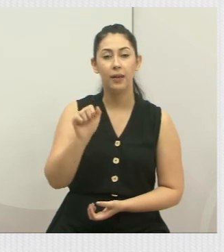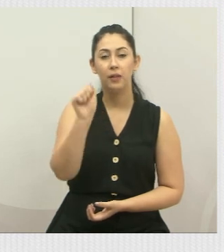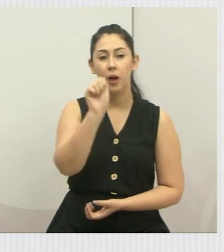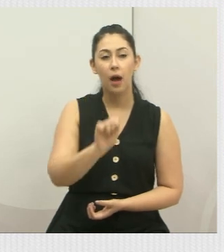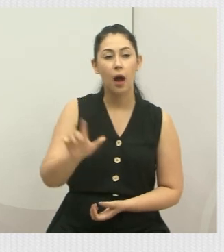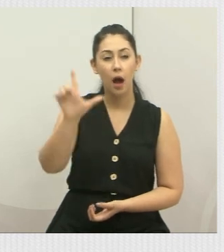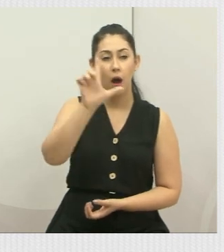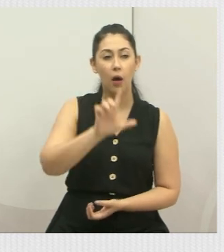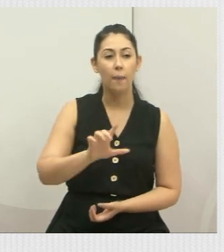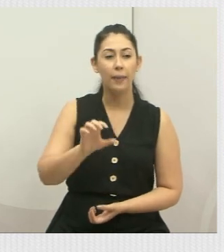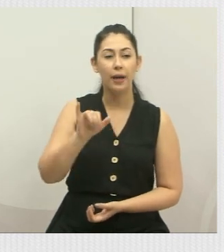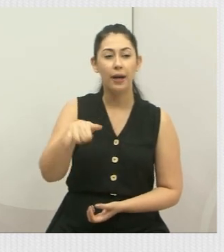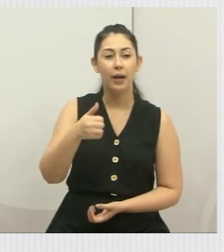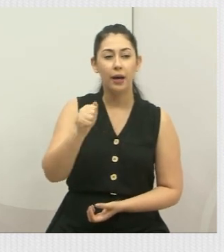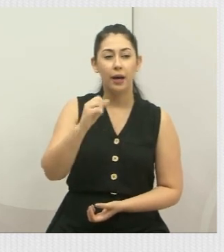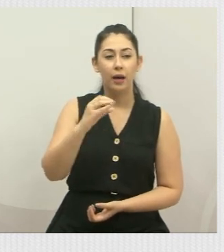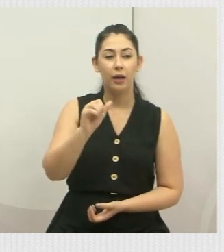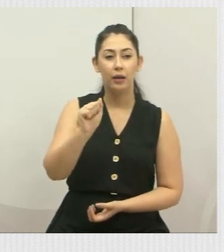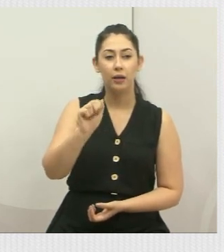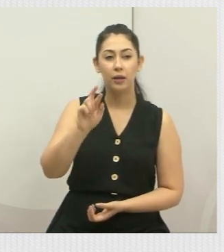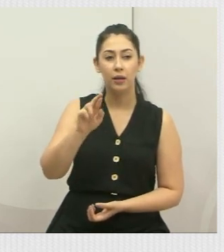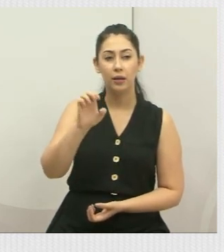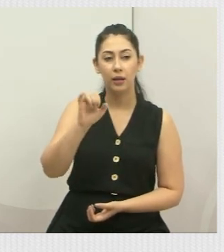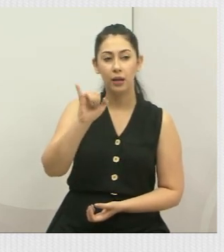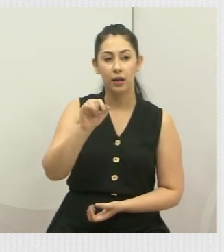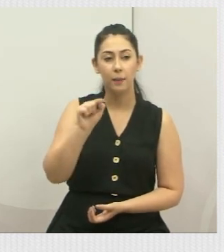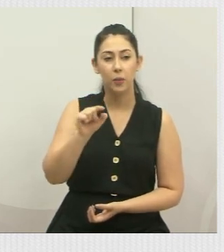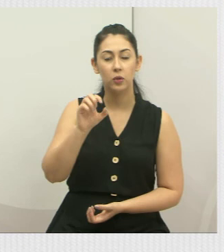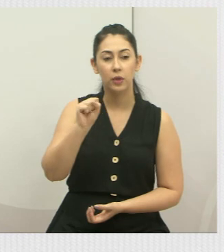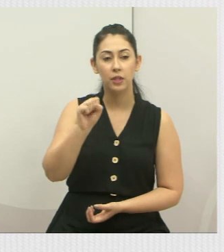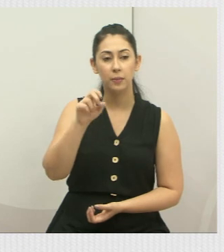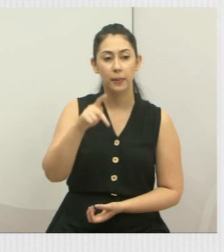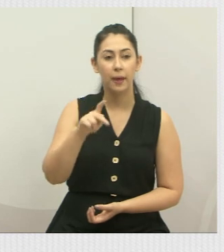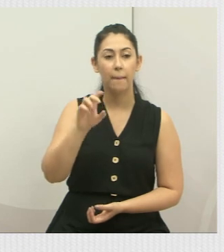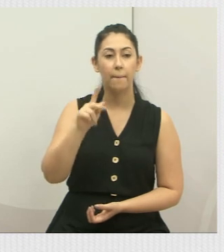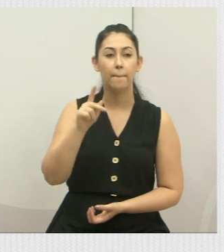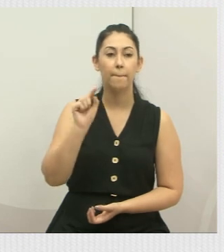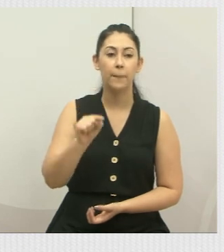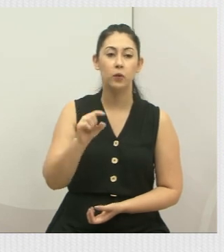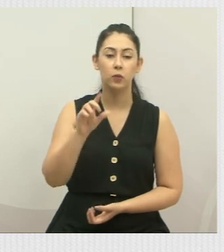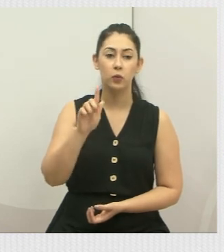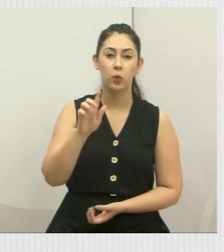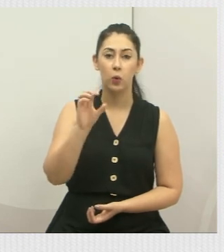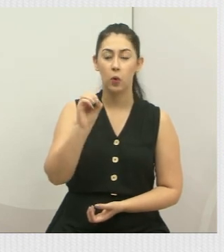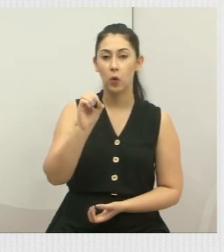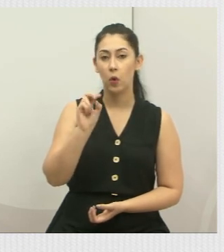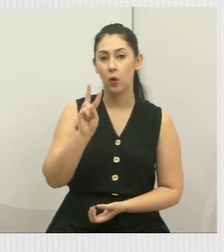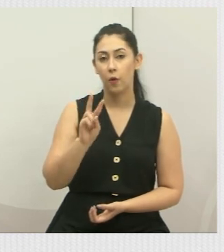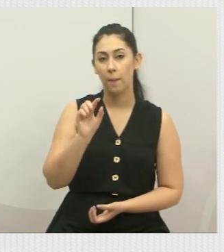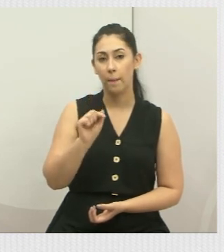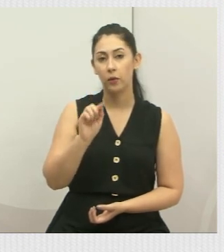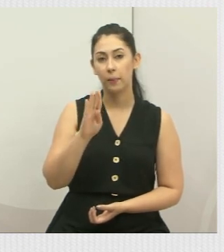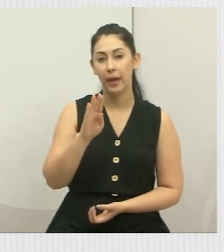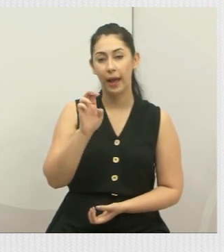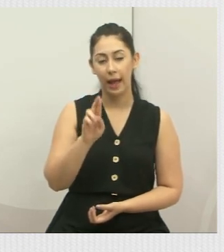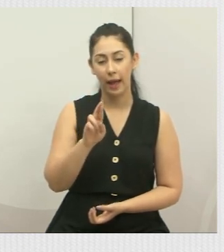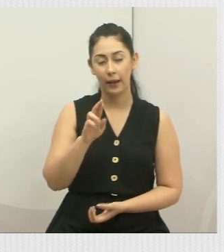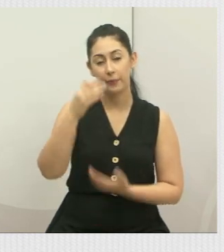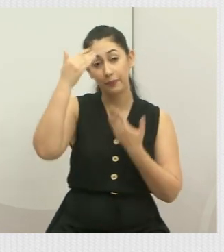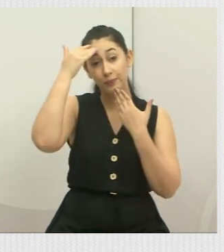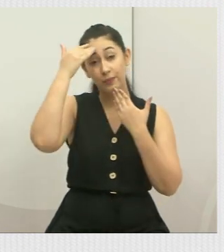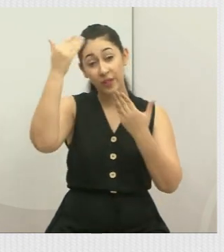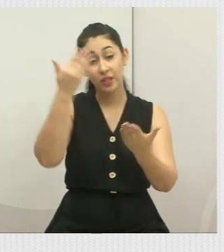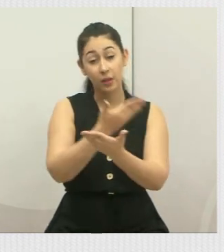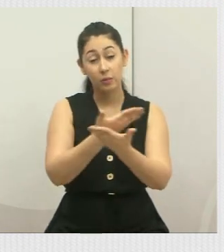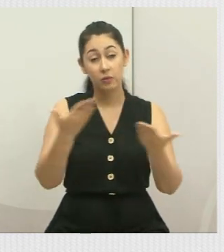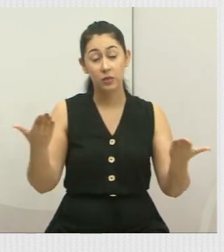planodesaneamento@jacareí.sp.gov.br, pelo qual você poderá deixar outras manifestações durante a elaboração deste projeto. Agradecemos a